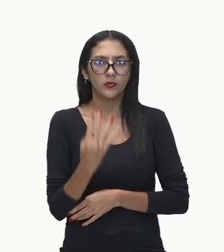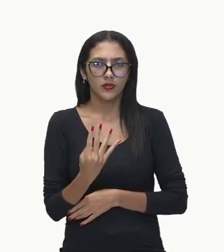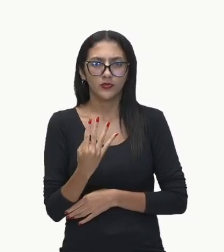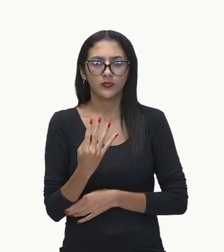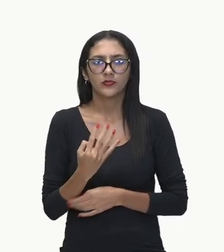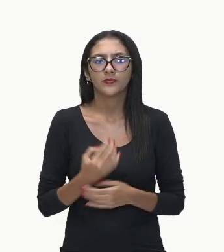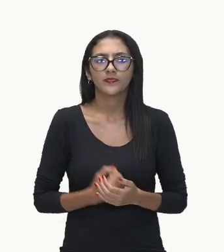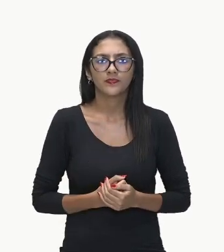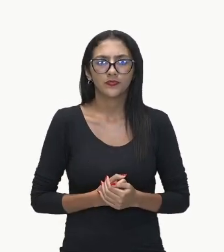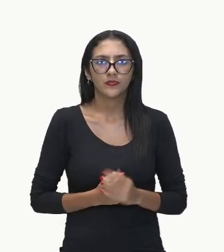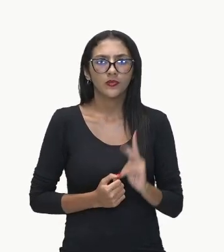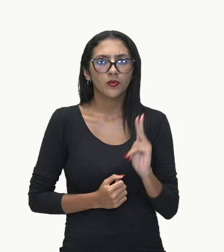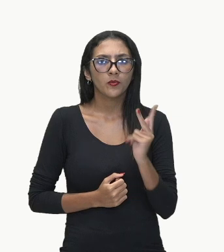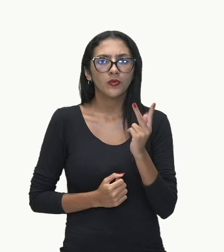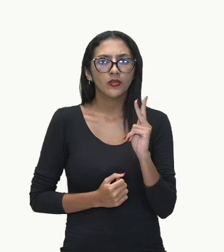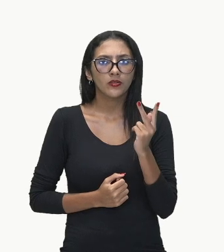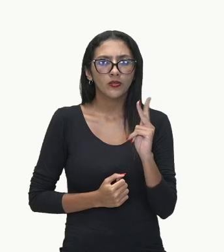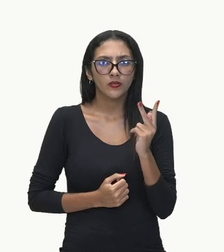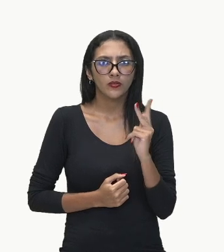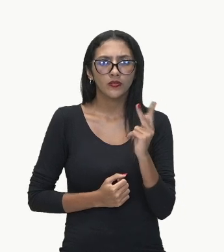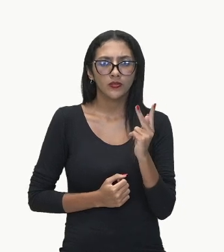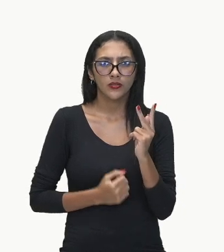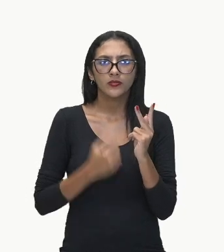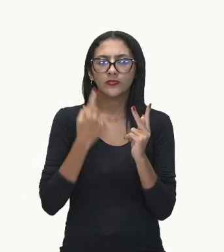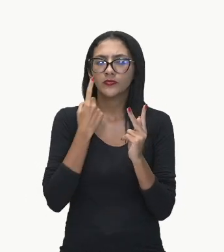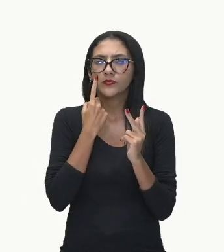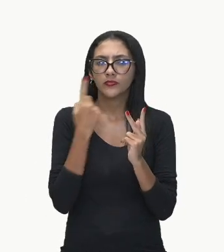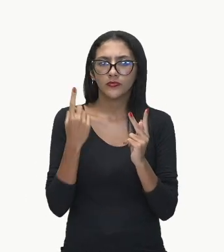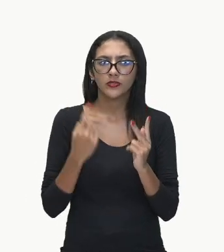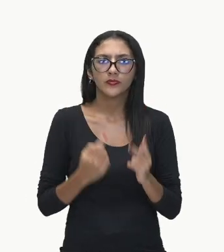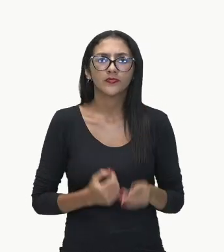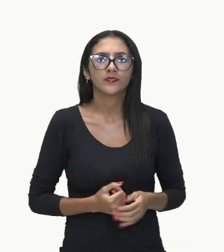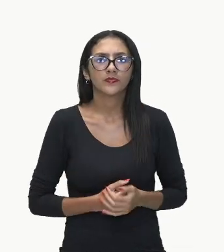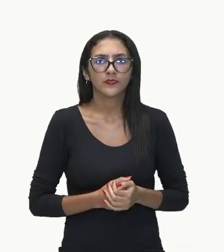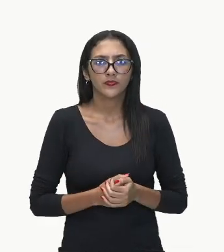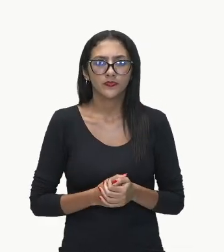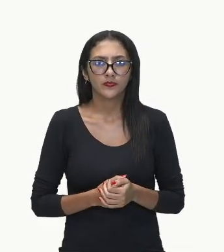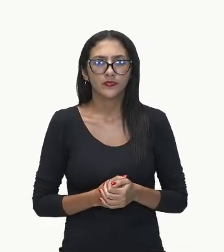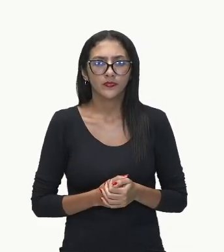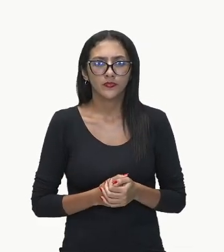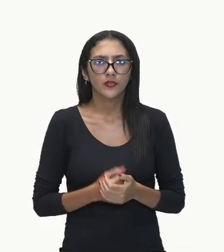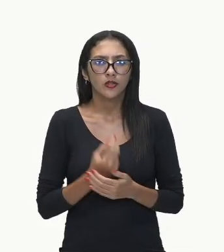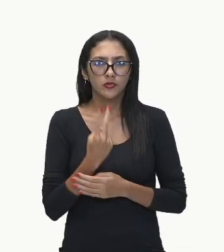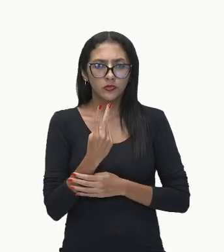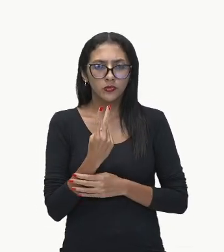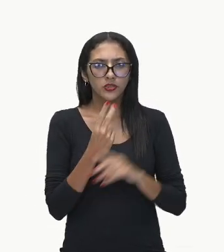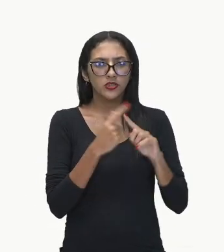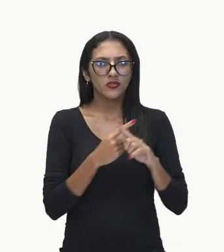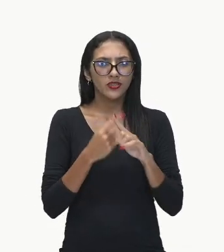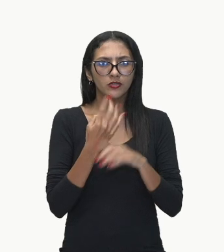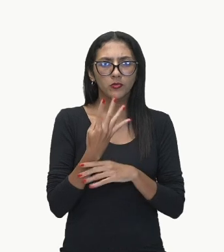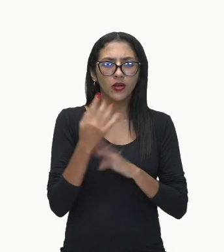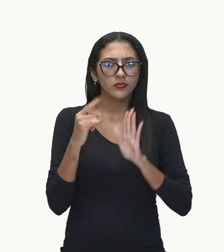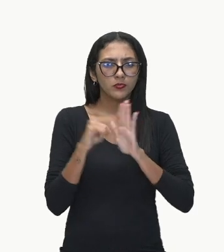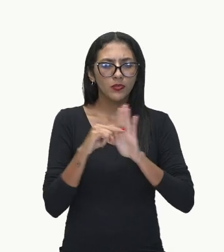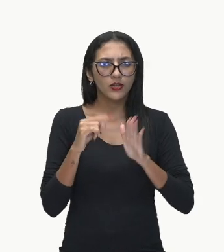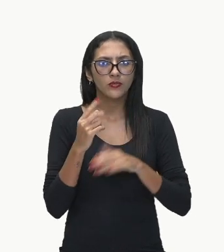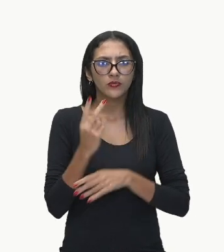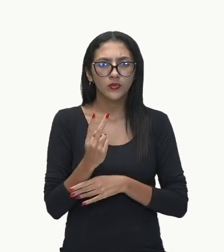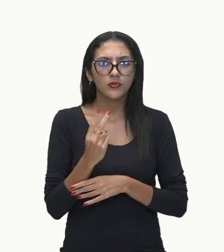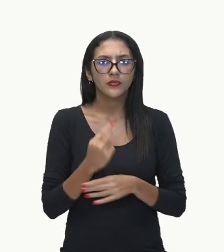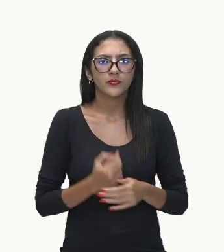2 vezes N menos 2. Então, vai ser 2 vezes 4 menos 2. Ou